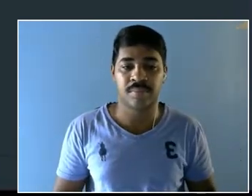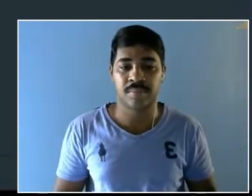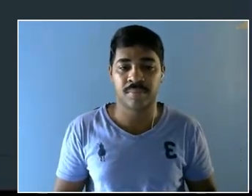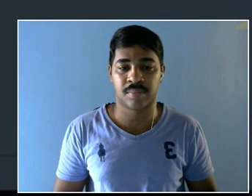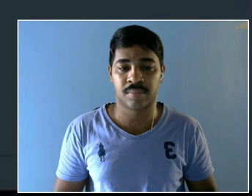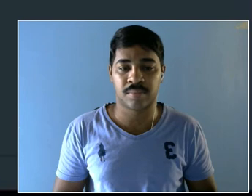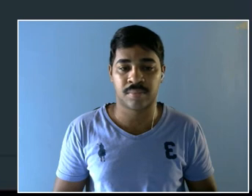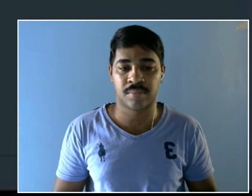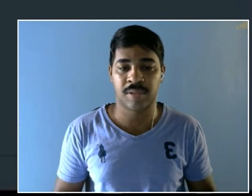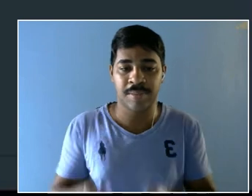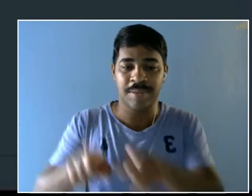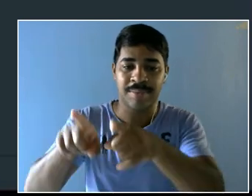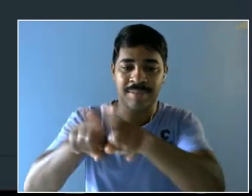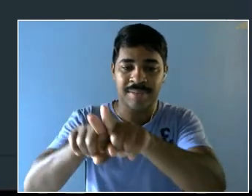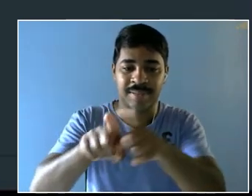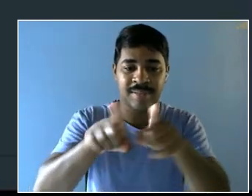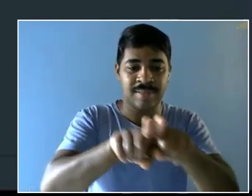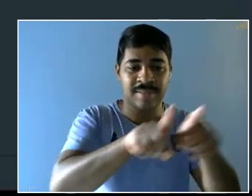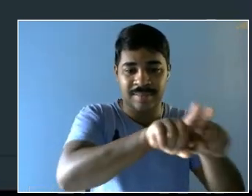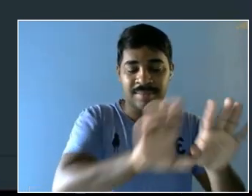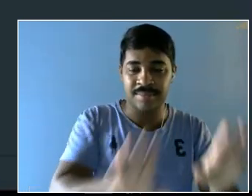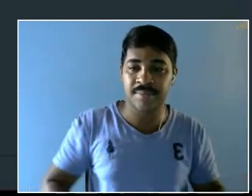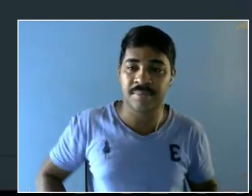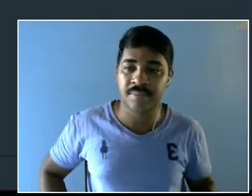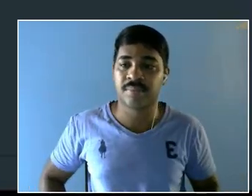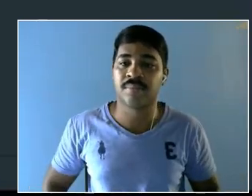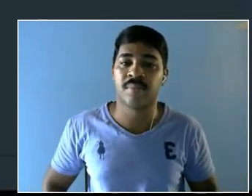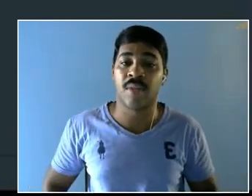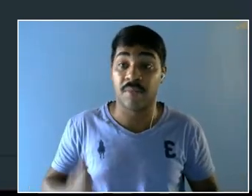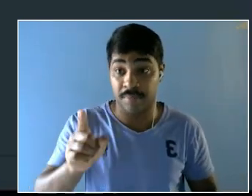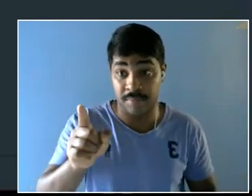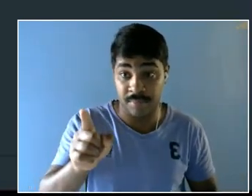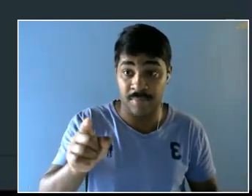né? O programa que a gente vai fazer vai até 100 nessa contagem.